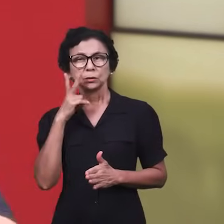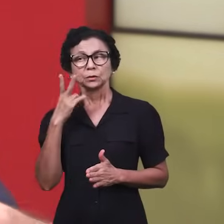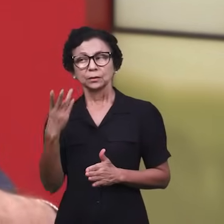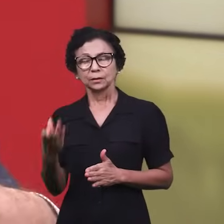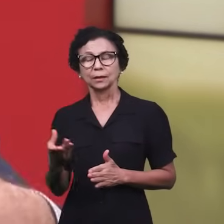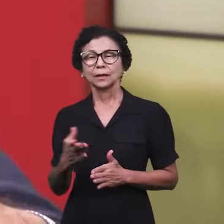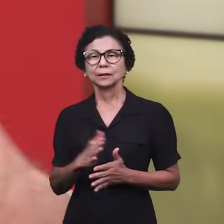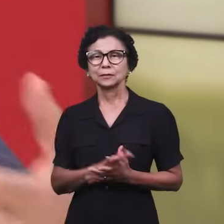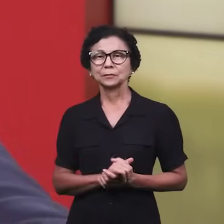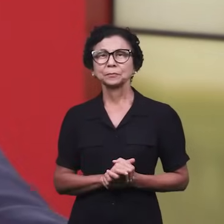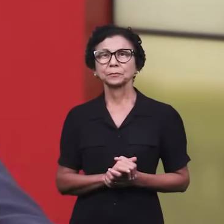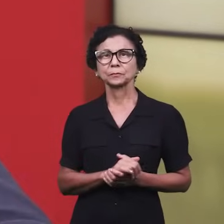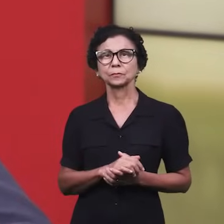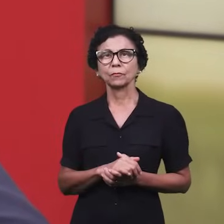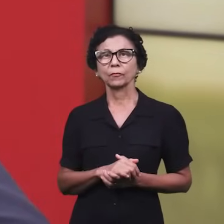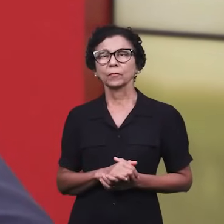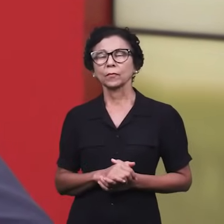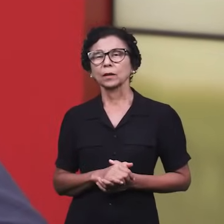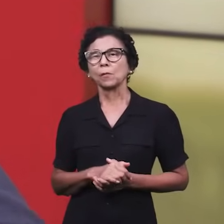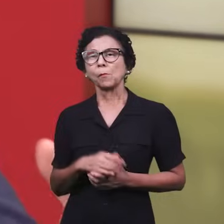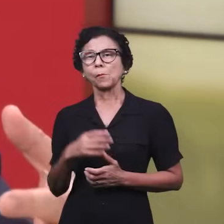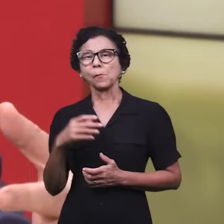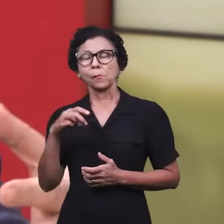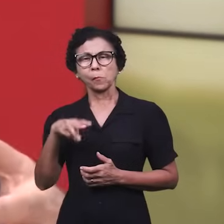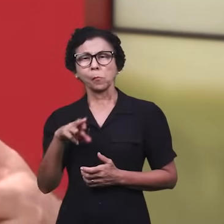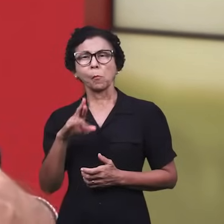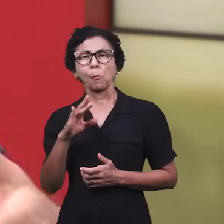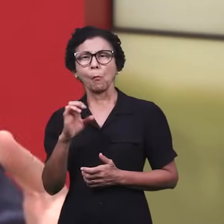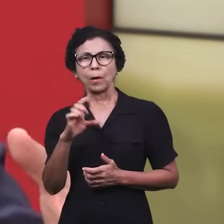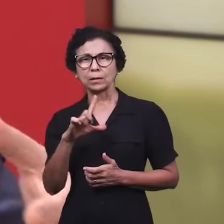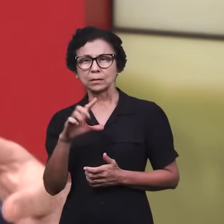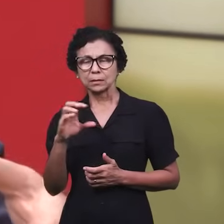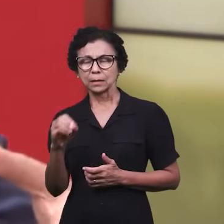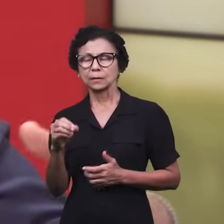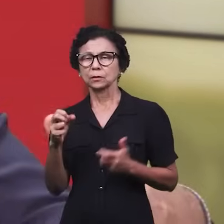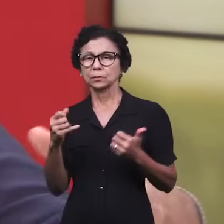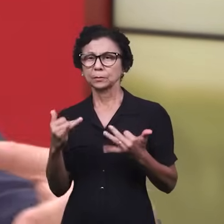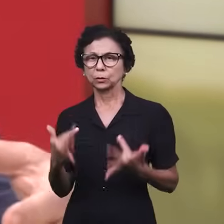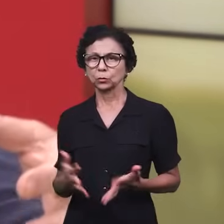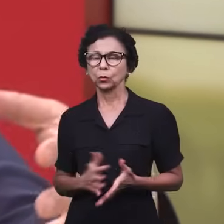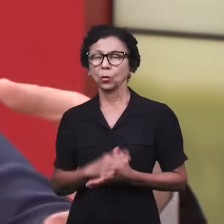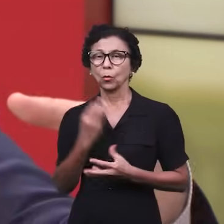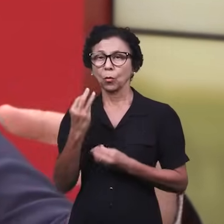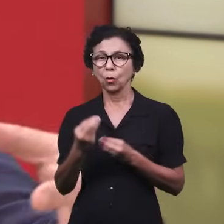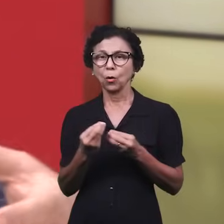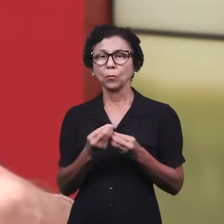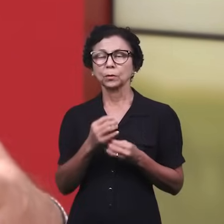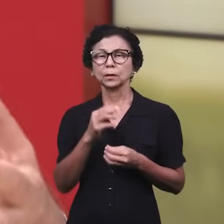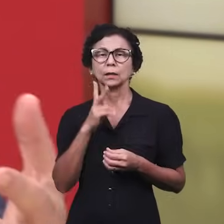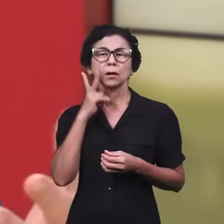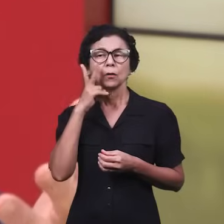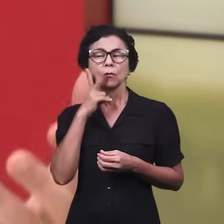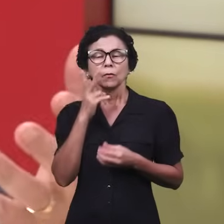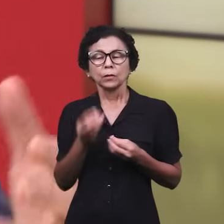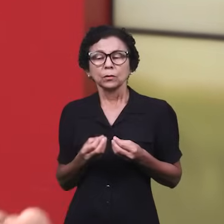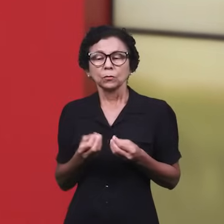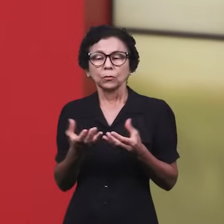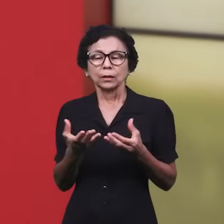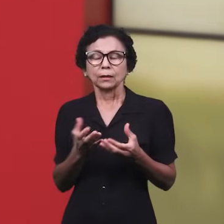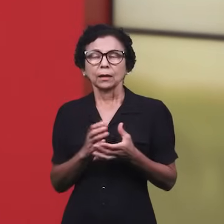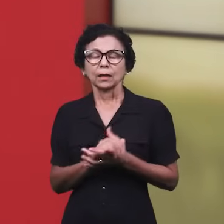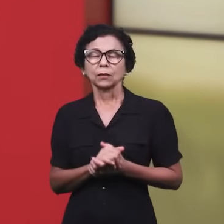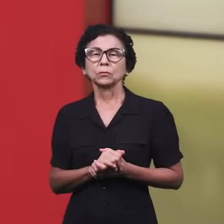colocou aonde eles estavam tudo vamos dizer assim conspirava para que eles bebessem